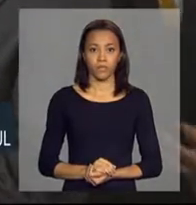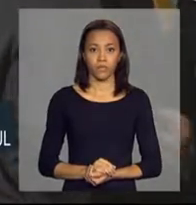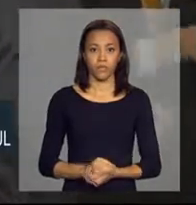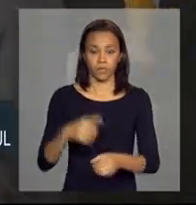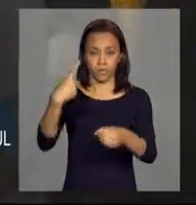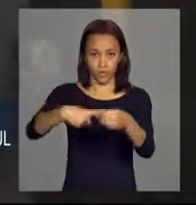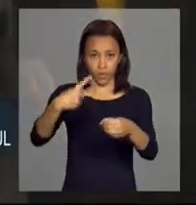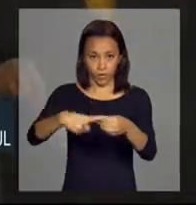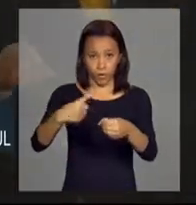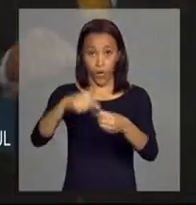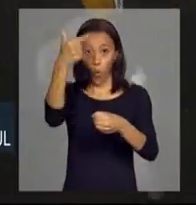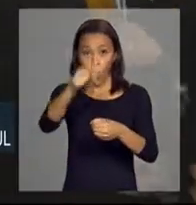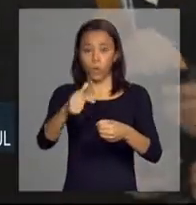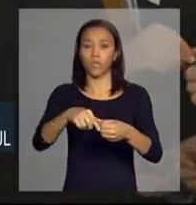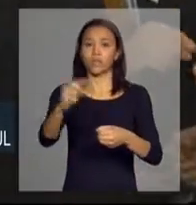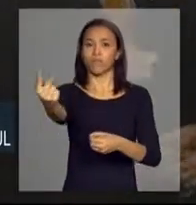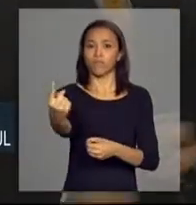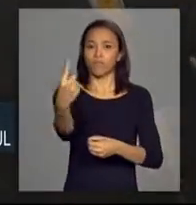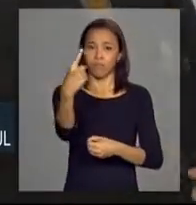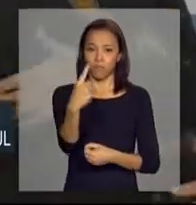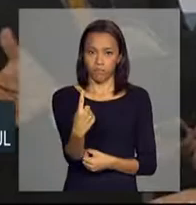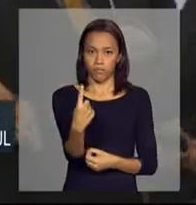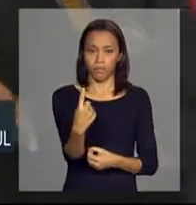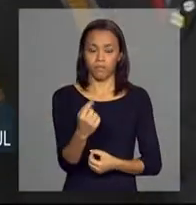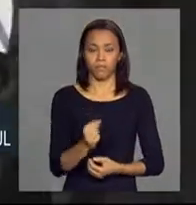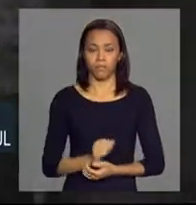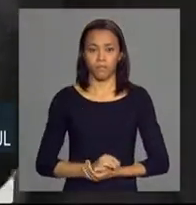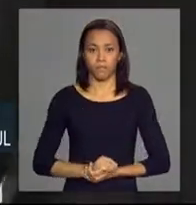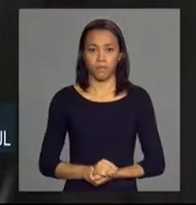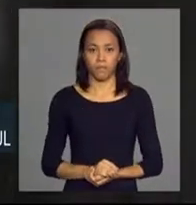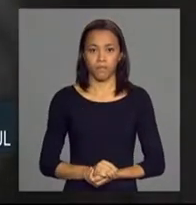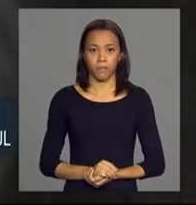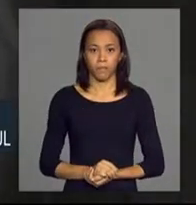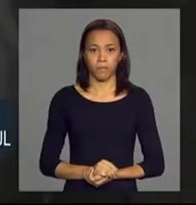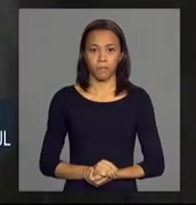Capivari do Sul, prefeito Marco Antônio Monteiro Cardoso;